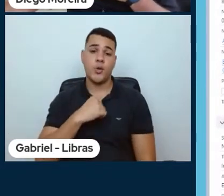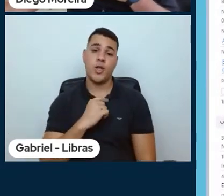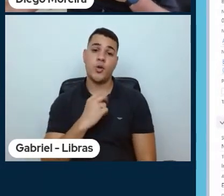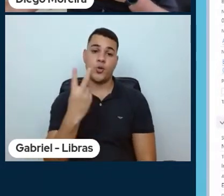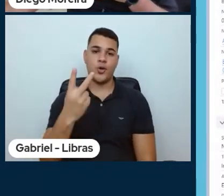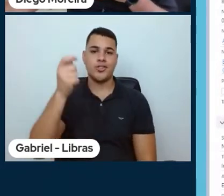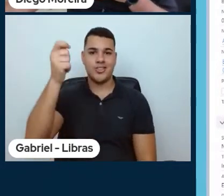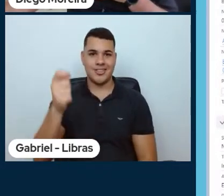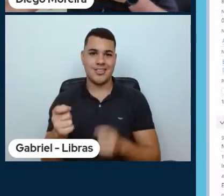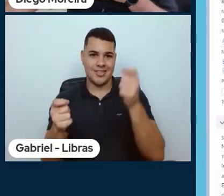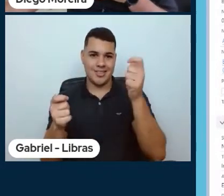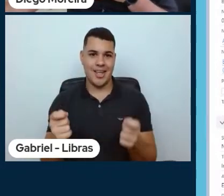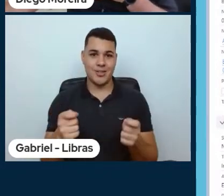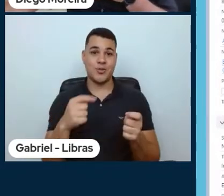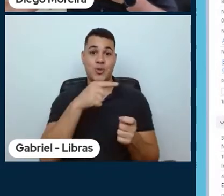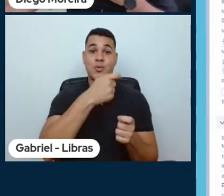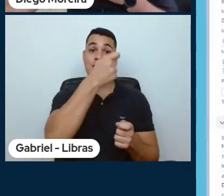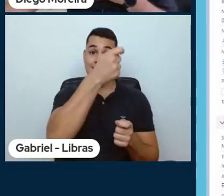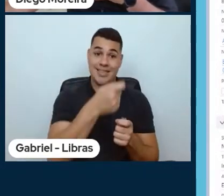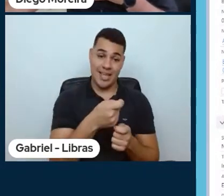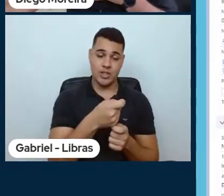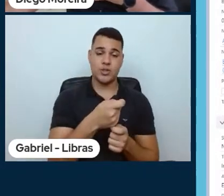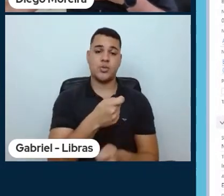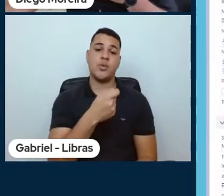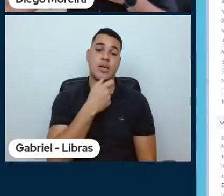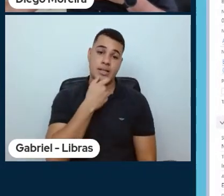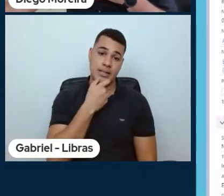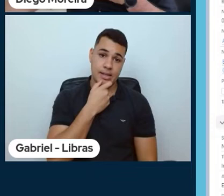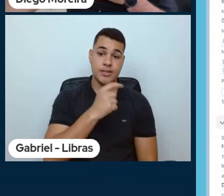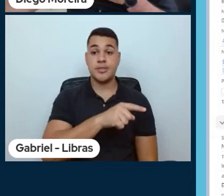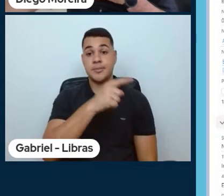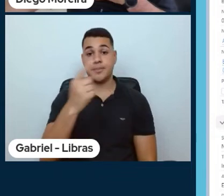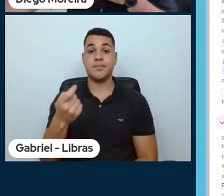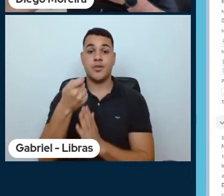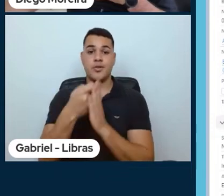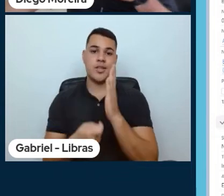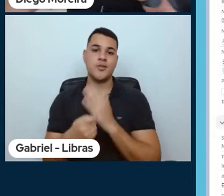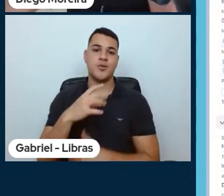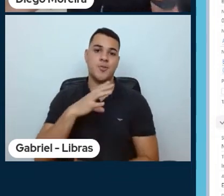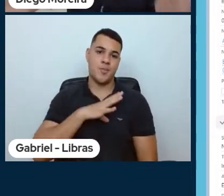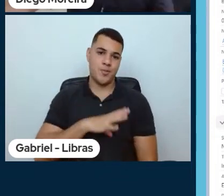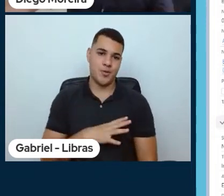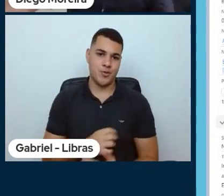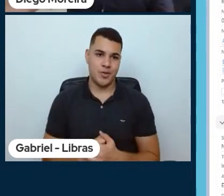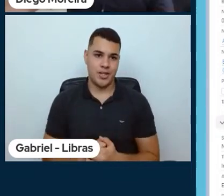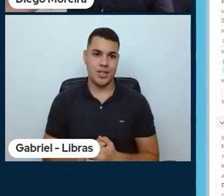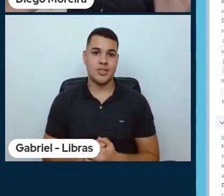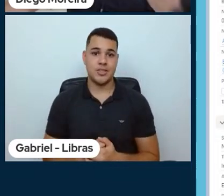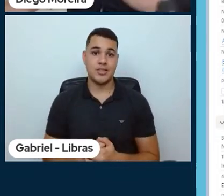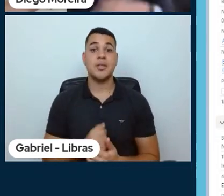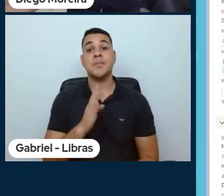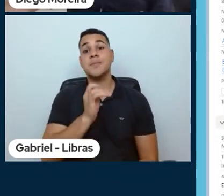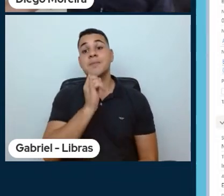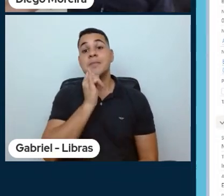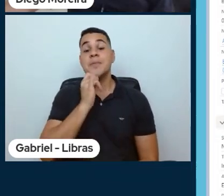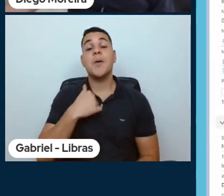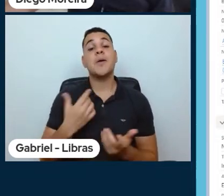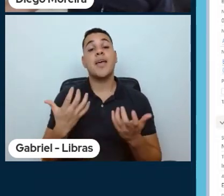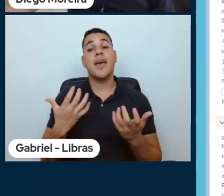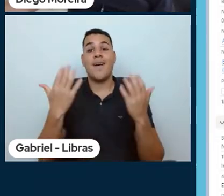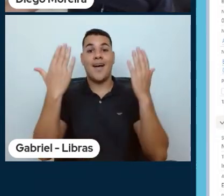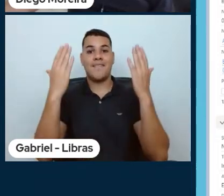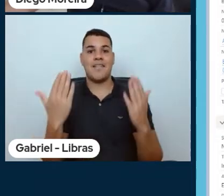estou atendendo, sei ler em português, mas se eu quiser ver o que ele mandou originalmente, consigo também